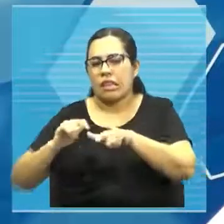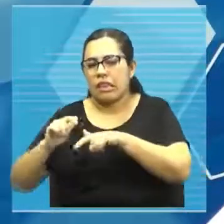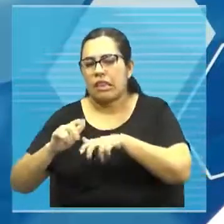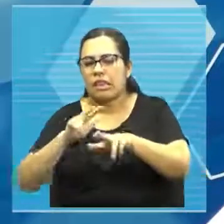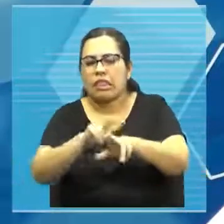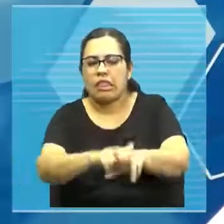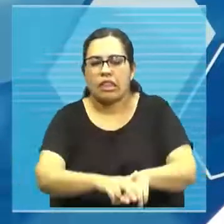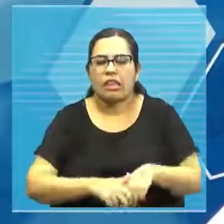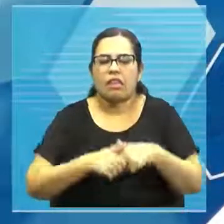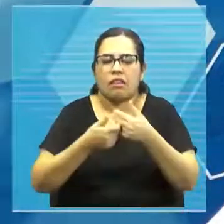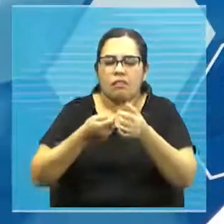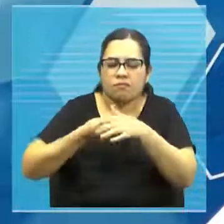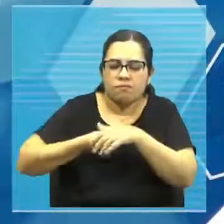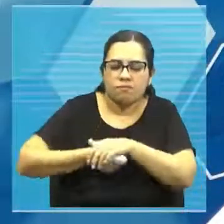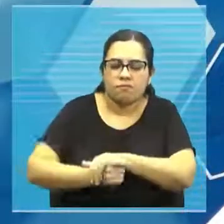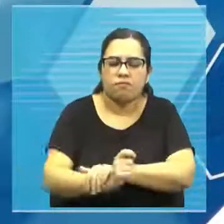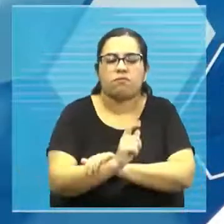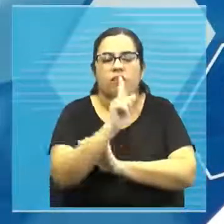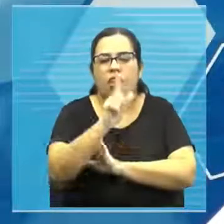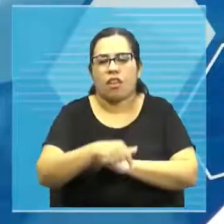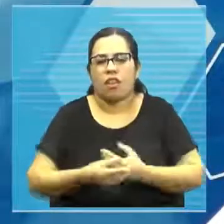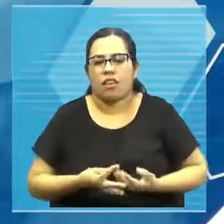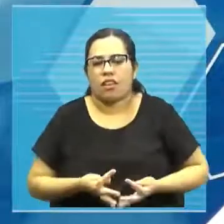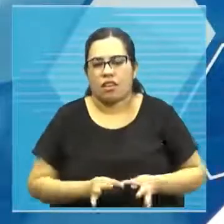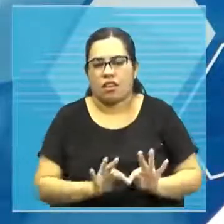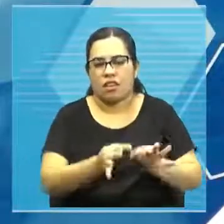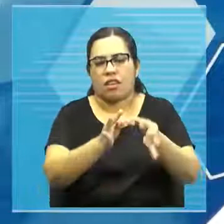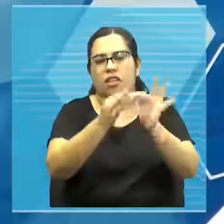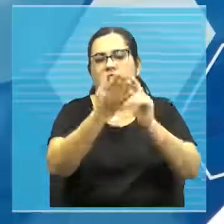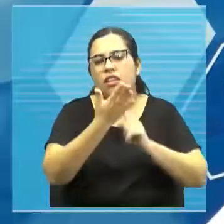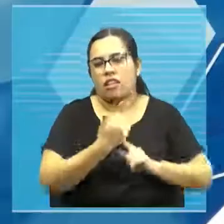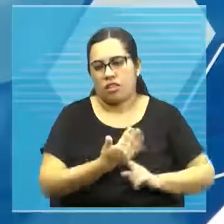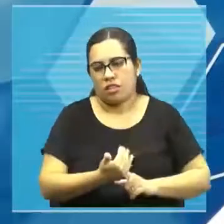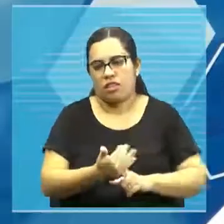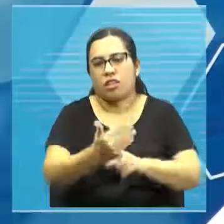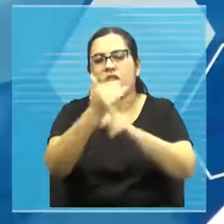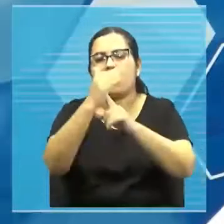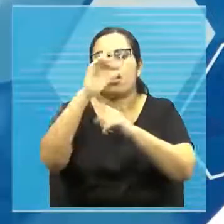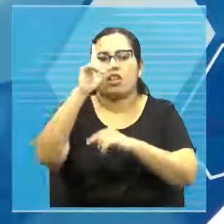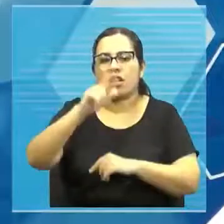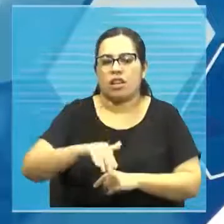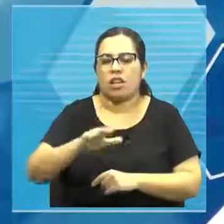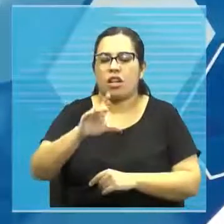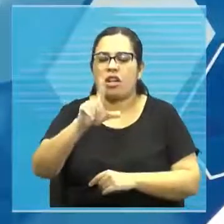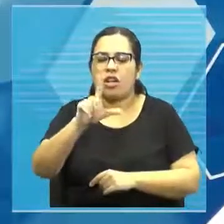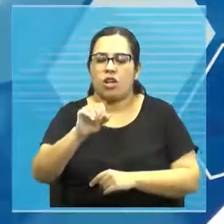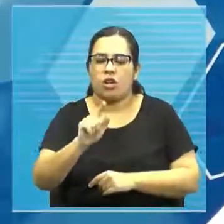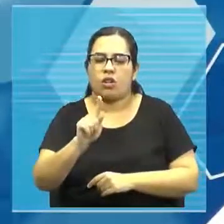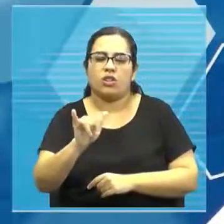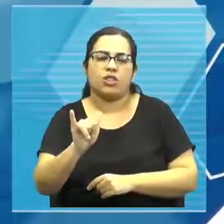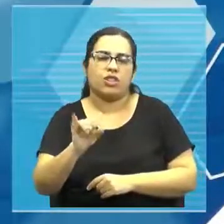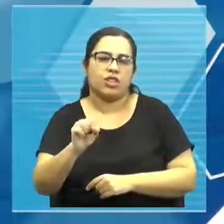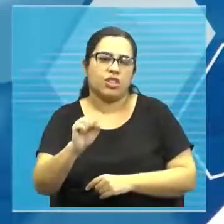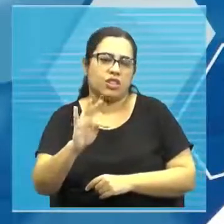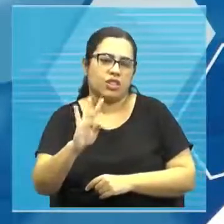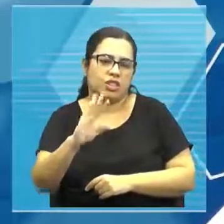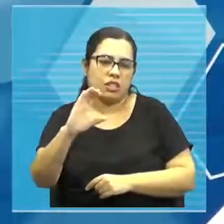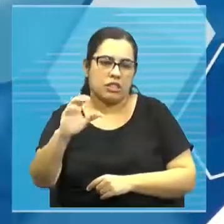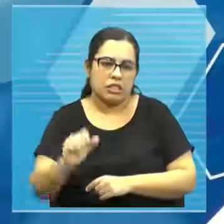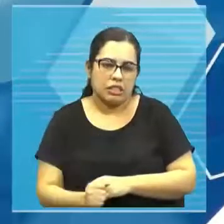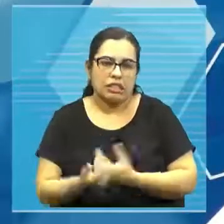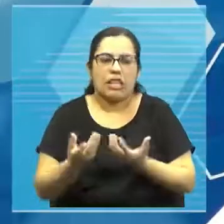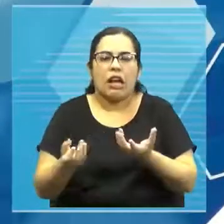partir de investimentos em tecnologia e a logística quando eu falo de logística eu tô falando